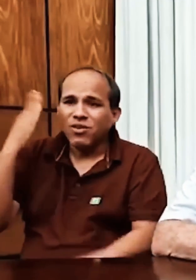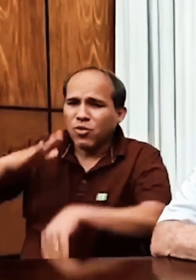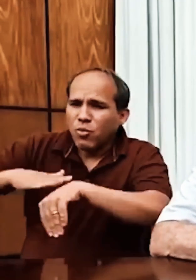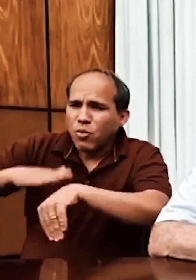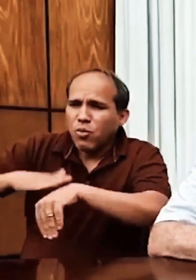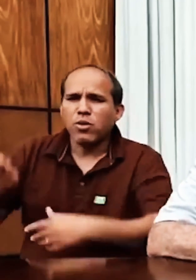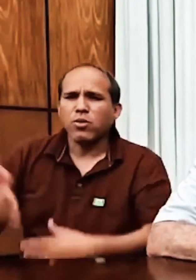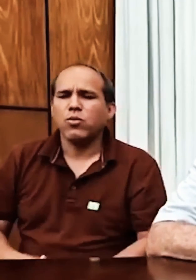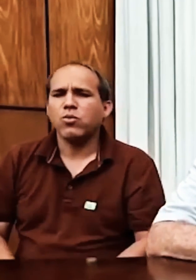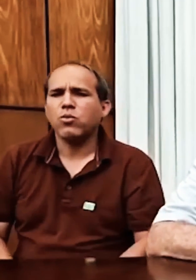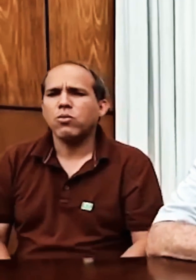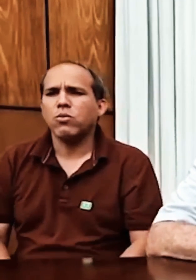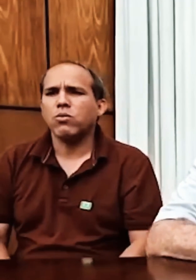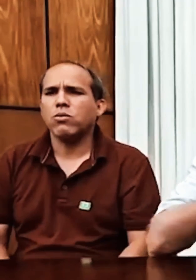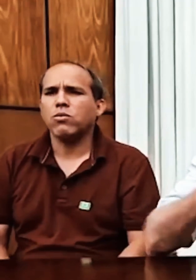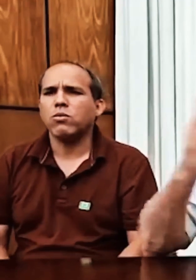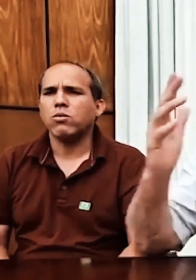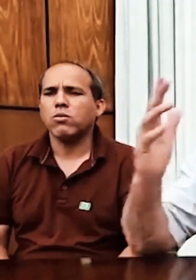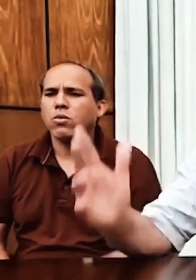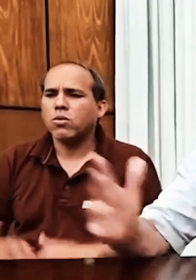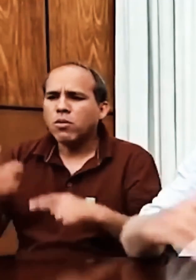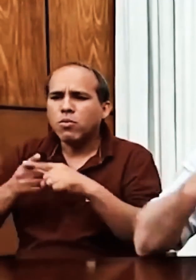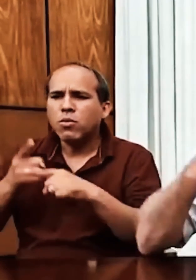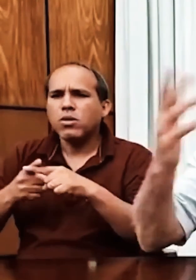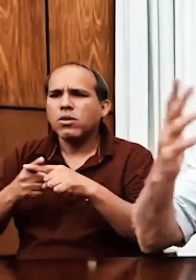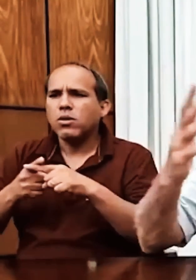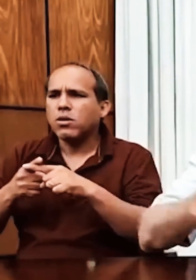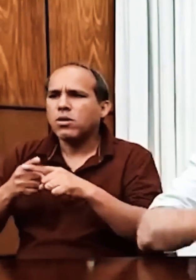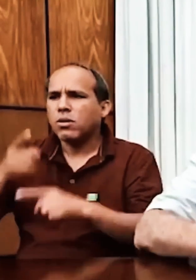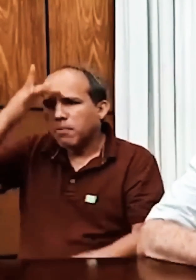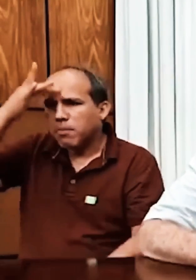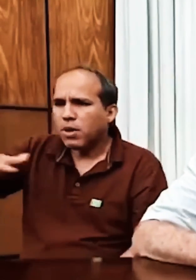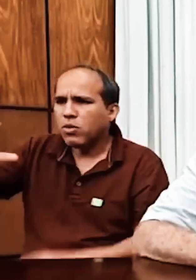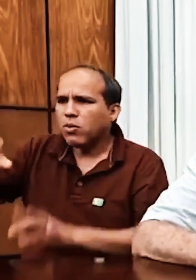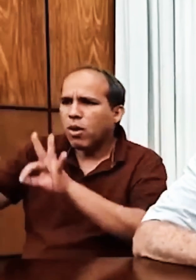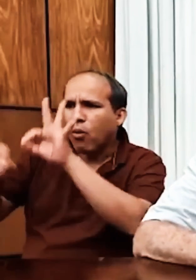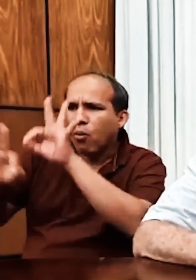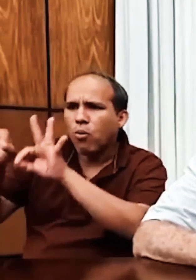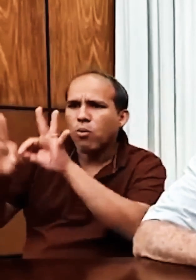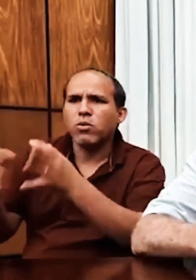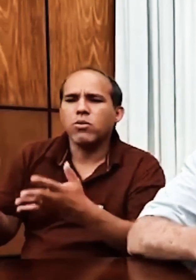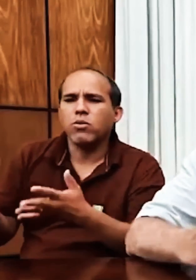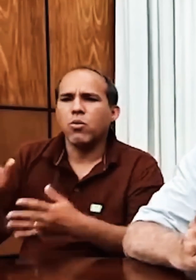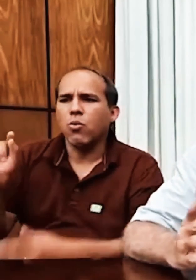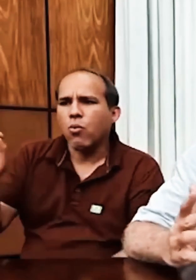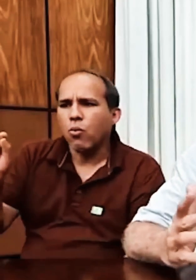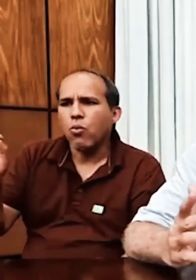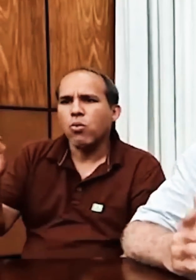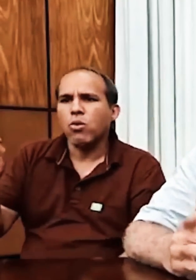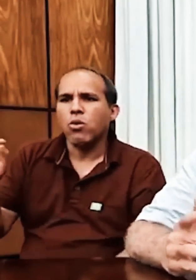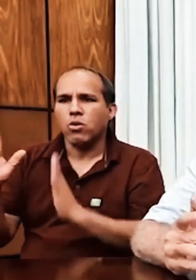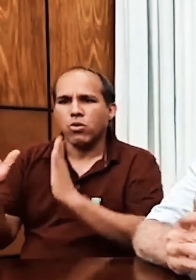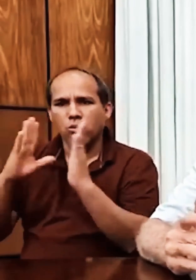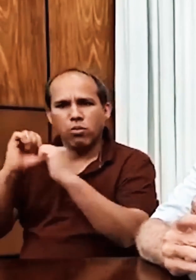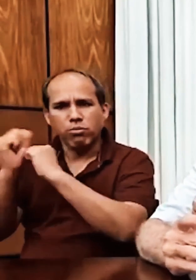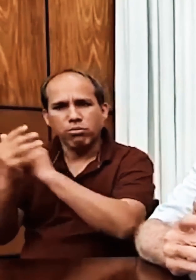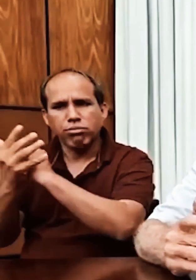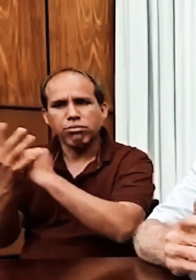momento. Por que aquelas pessoas estavam se arrumando? Em plena pandemia.